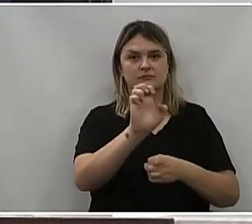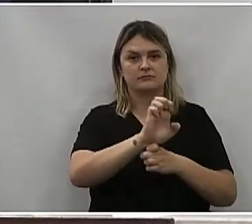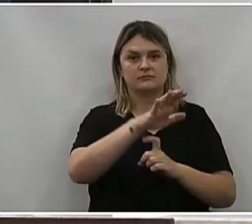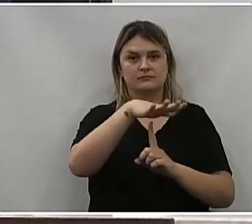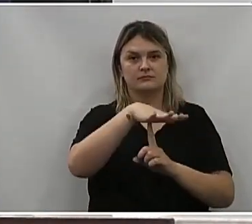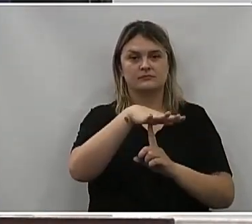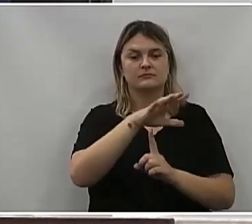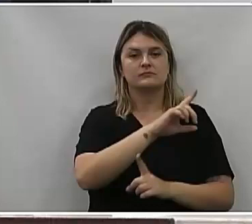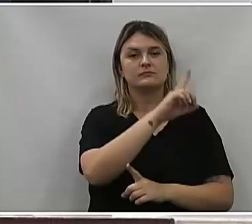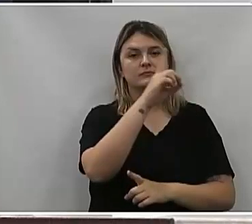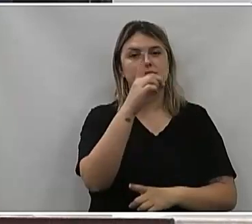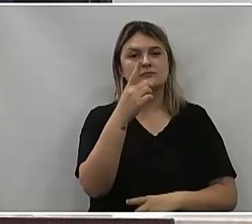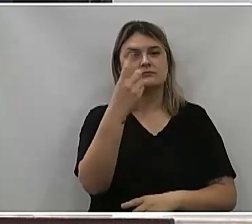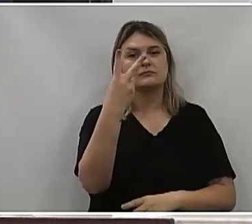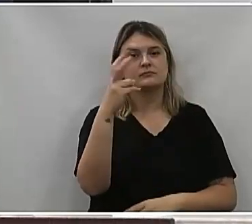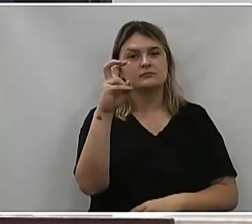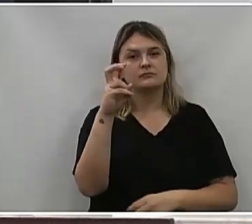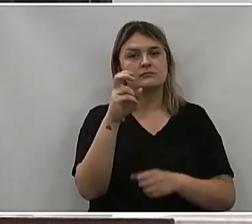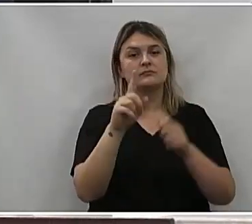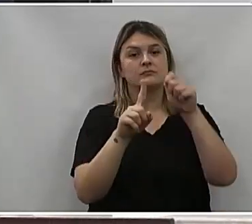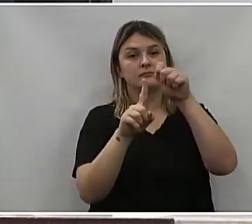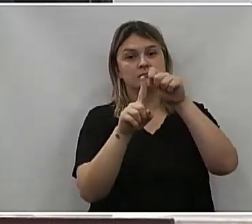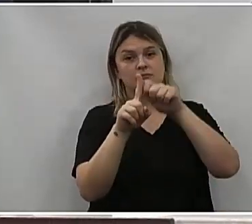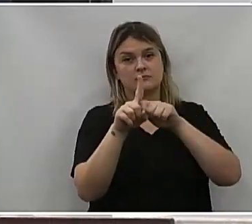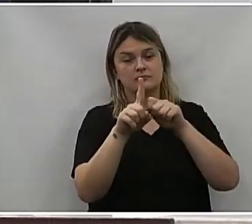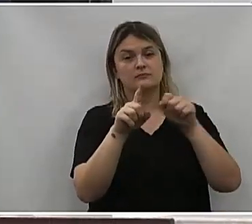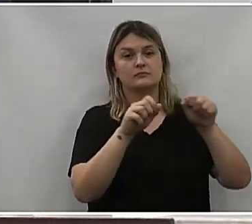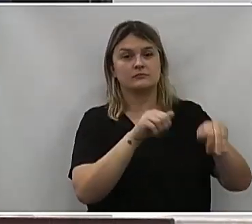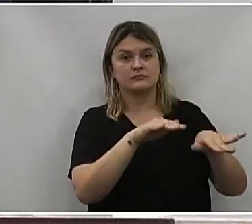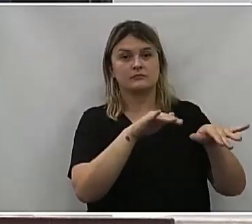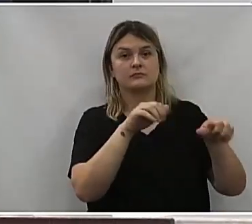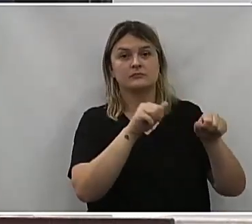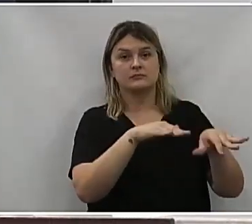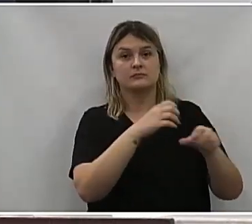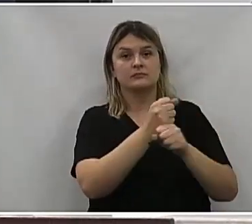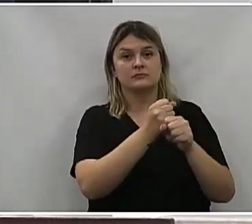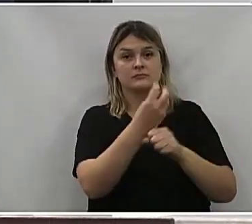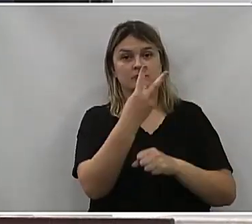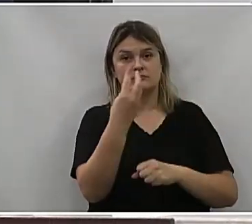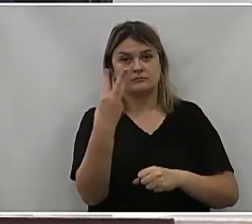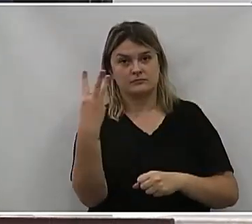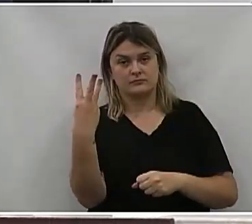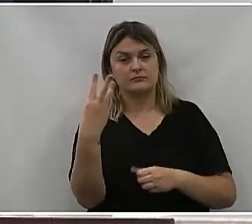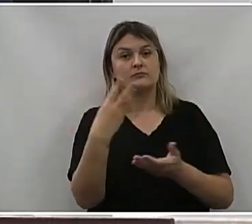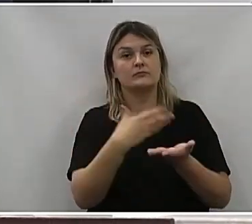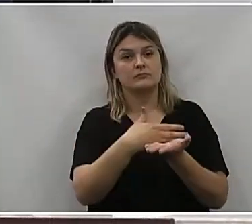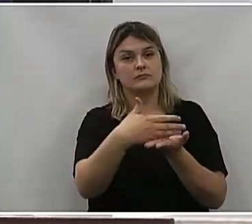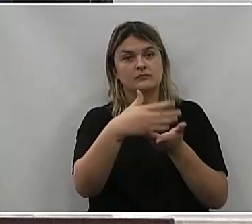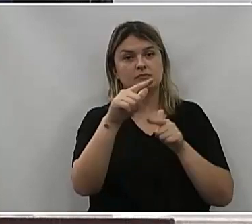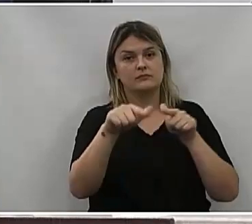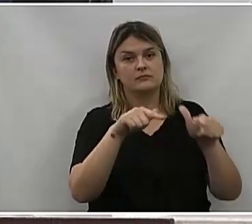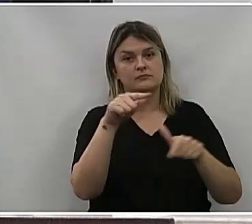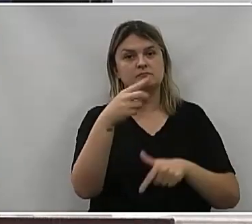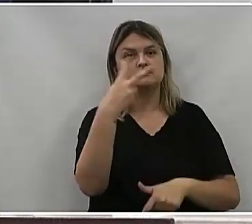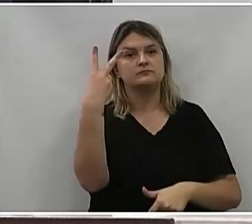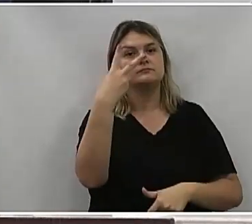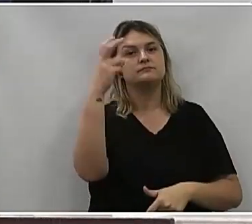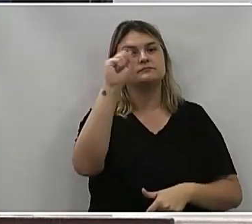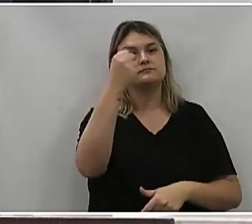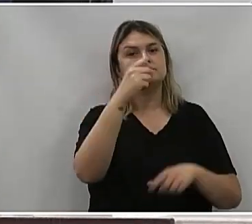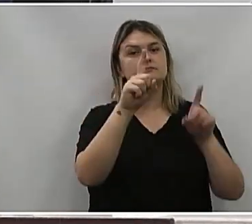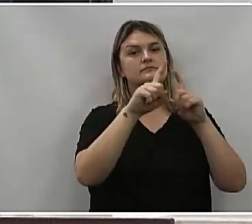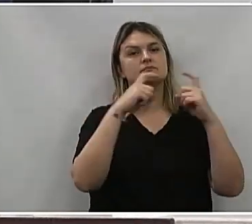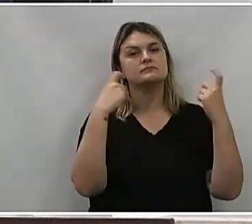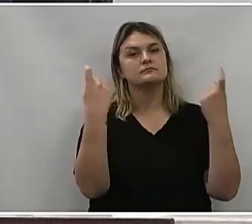Vitória, Estado do Paraná, do dia 25 de setembro de 2023. Declaro abertos os trabalhos da 28ª